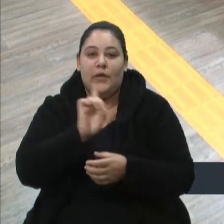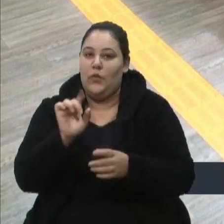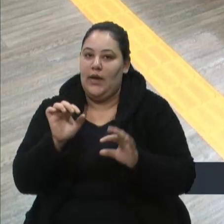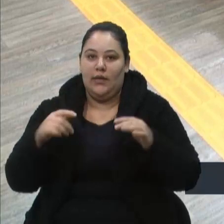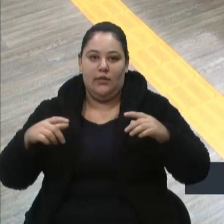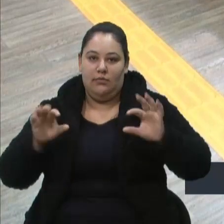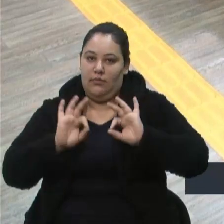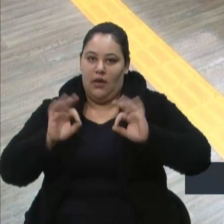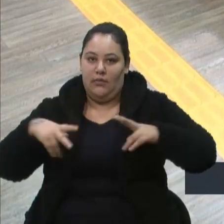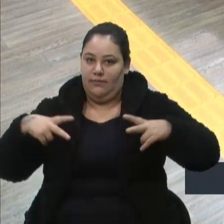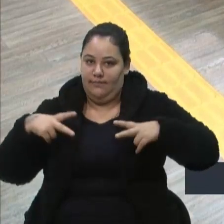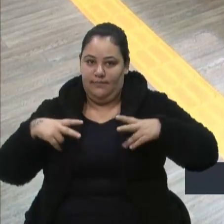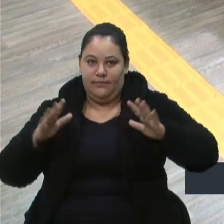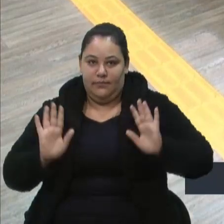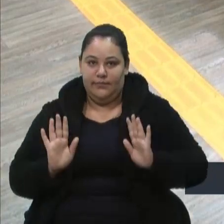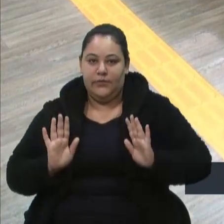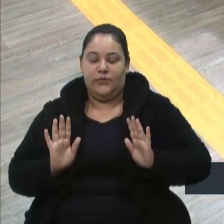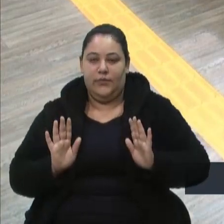pessoal.